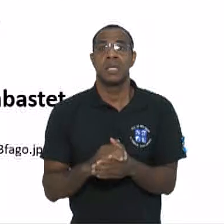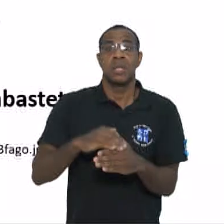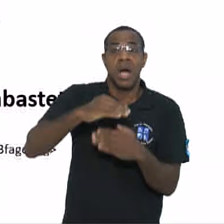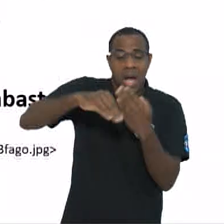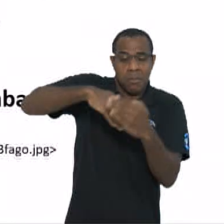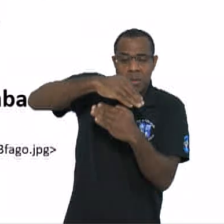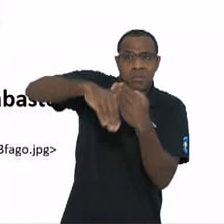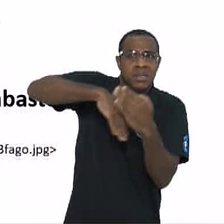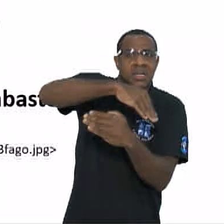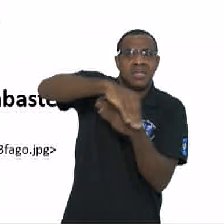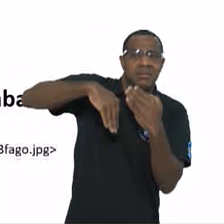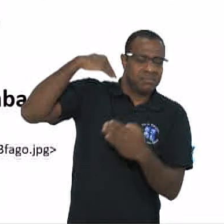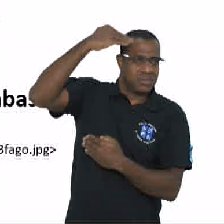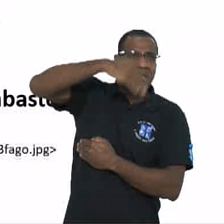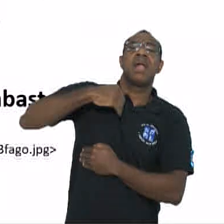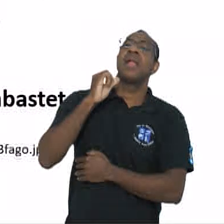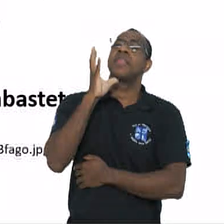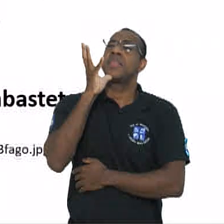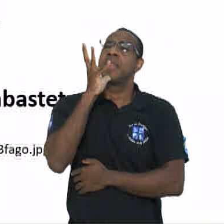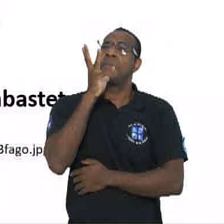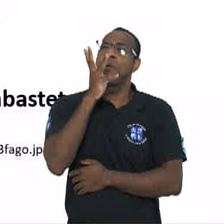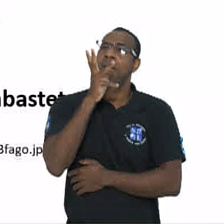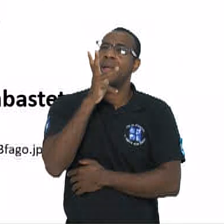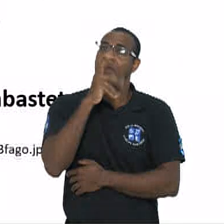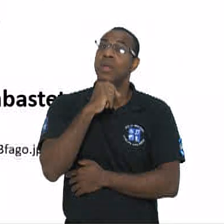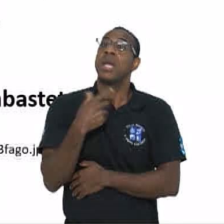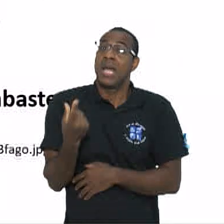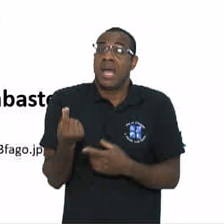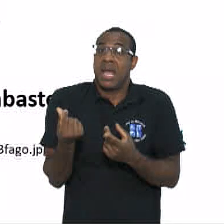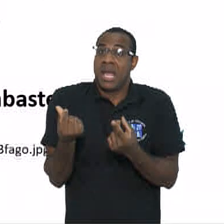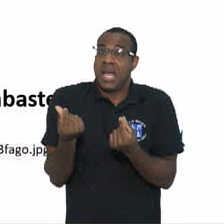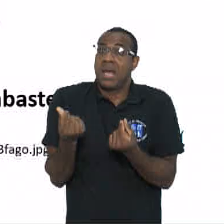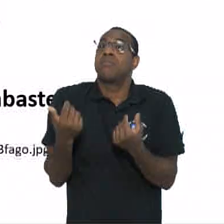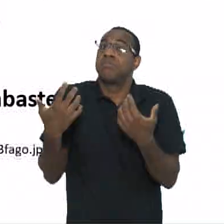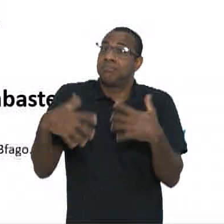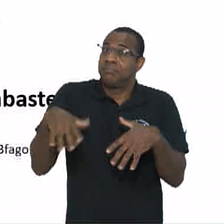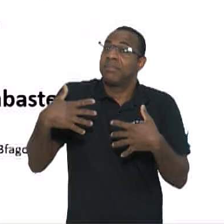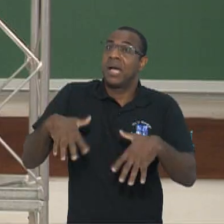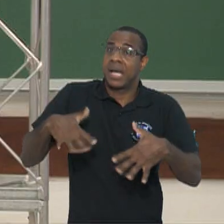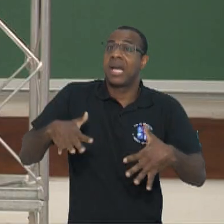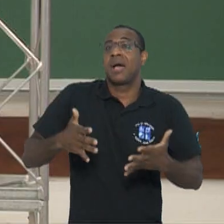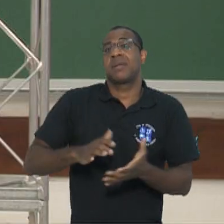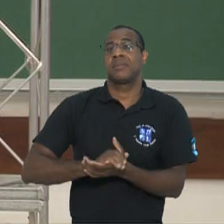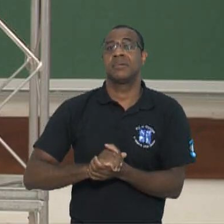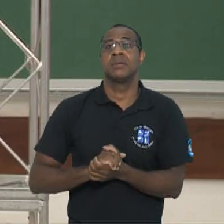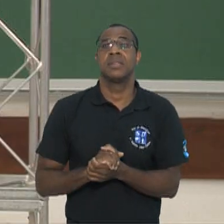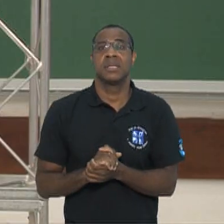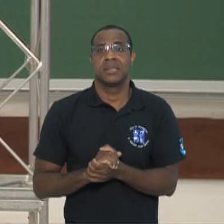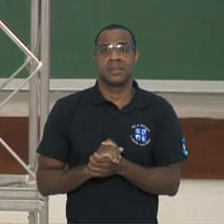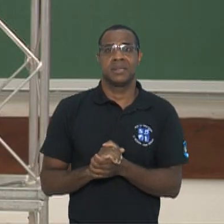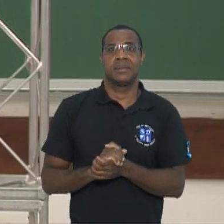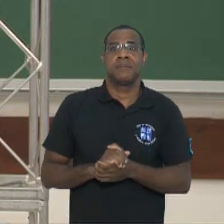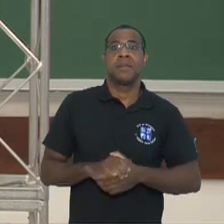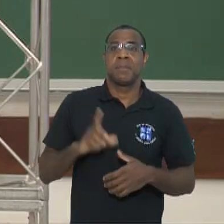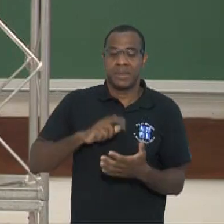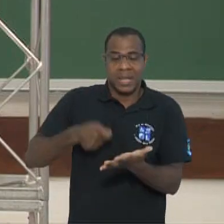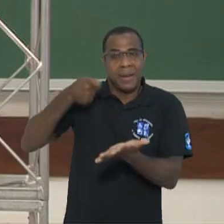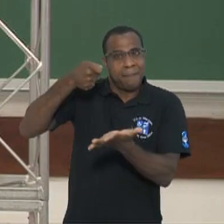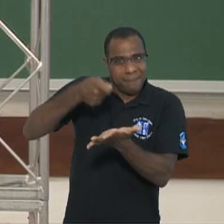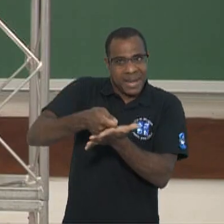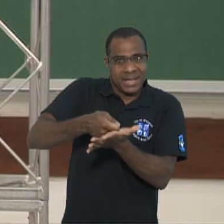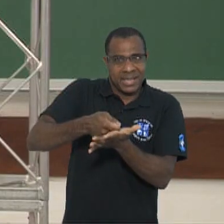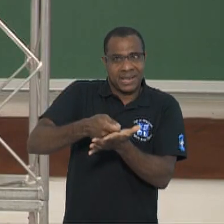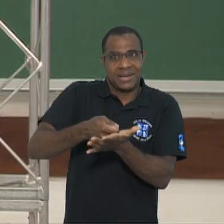era um processo bastante complexo e demorado. E caro. Isso era uma questão ligada muito ao Egito Antigo. Você pagar um